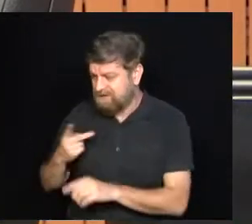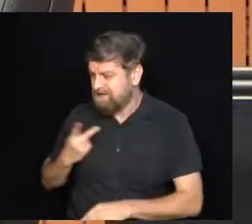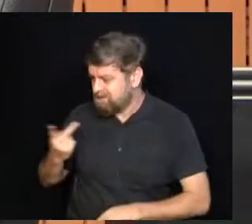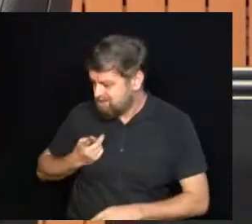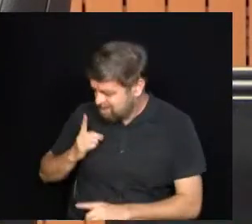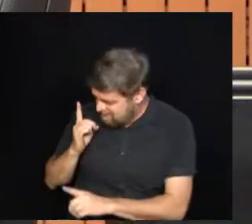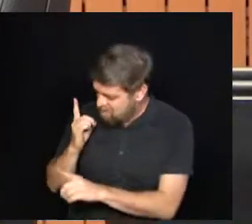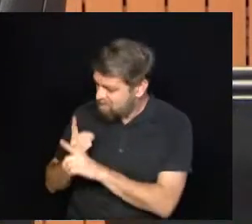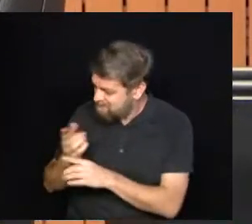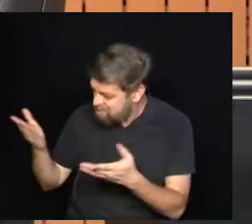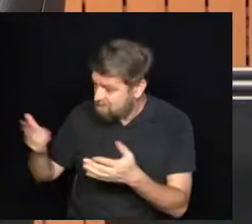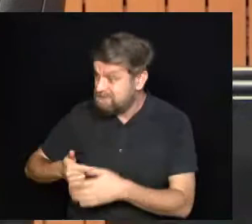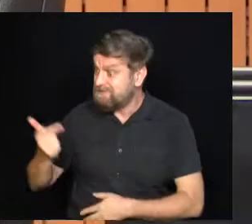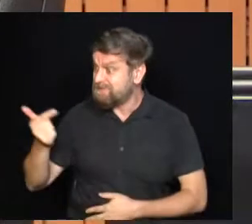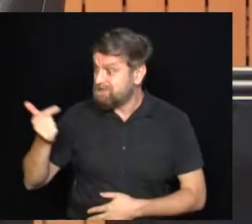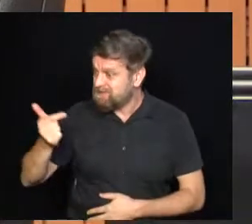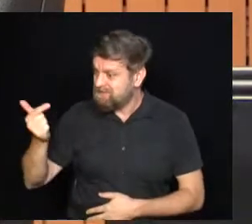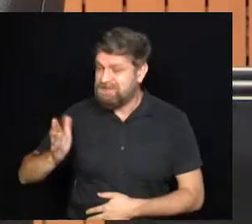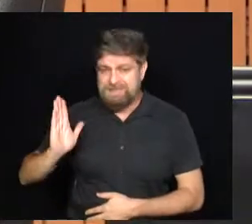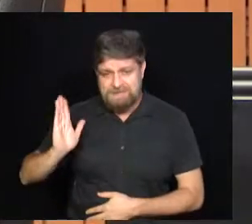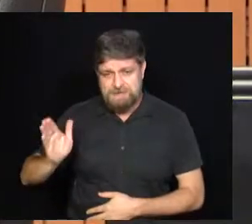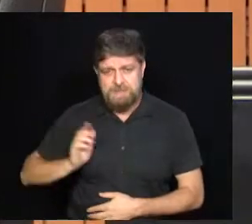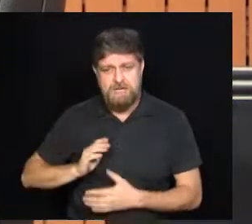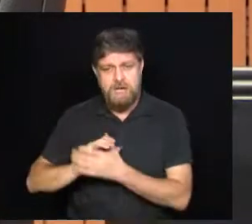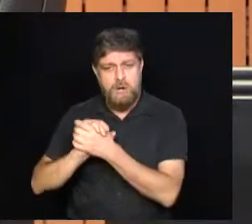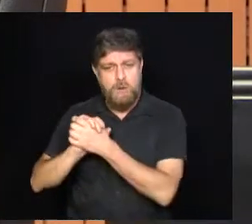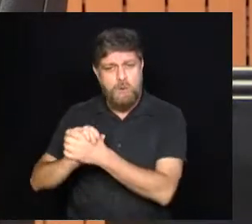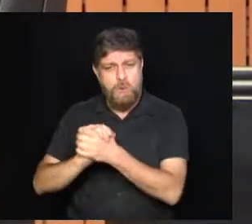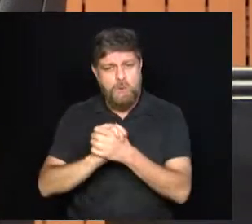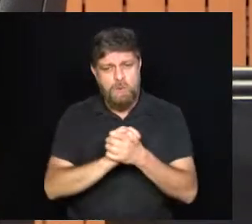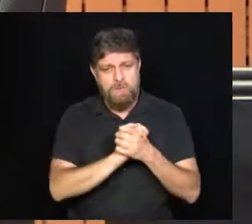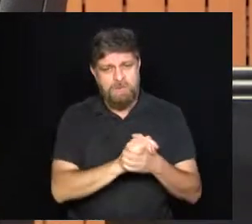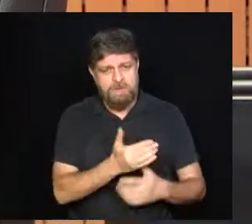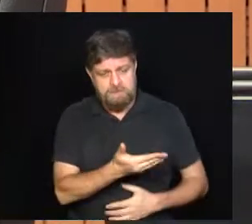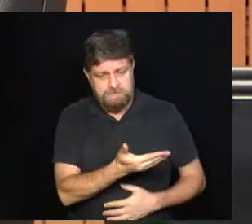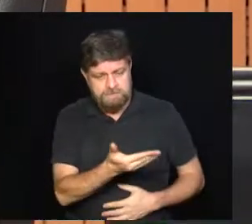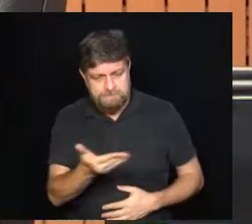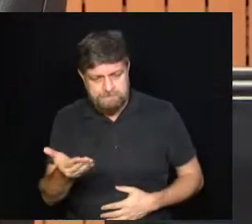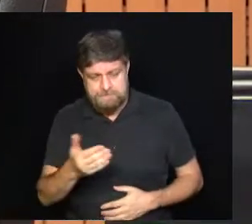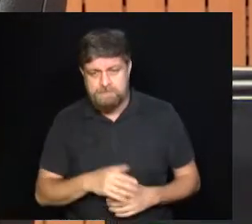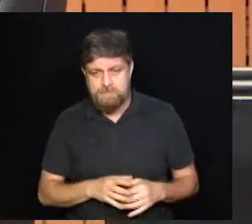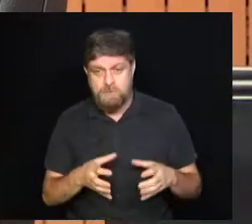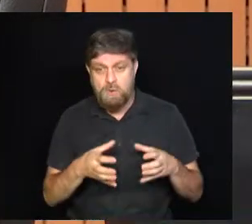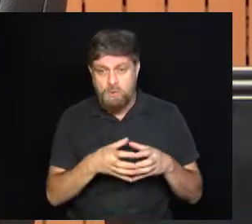hoje. Na sua pessoa eu cumprimento as demais